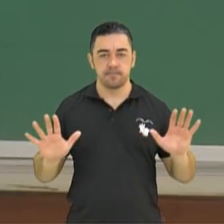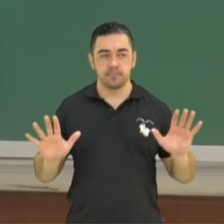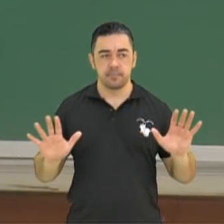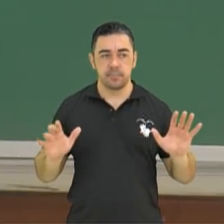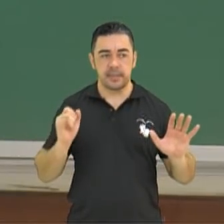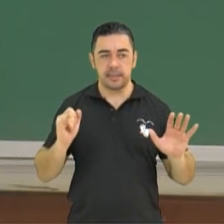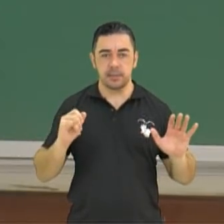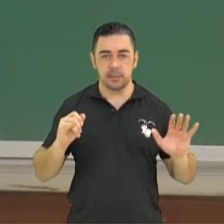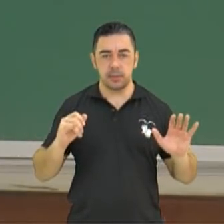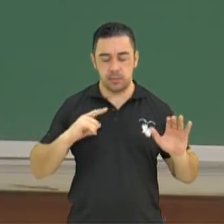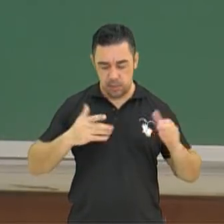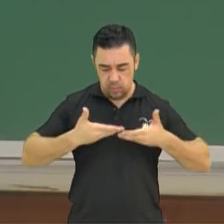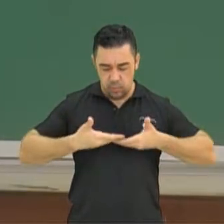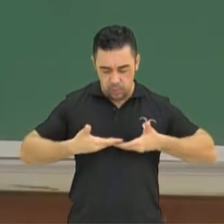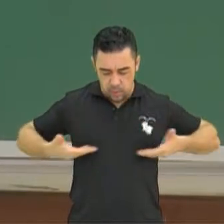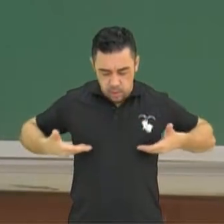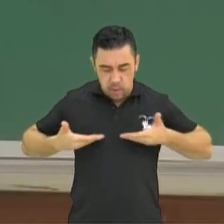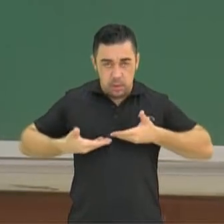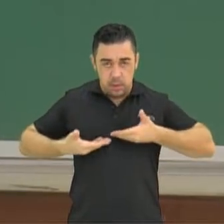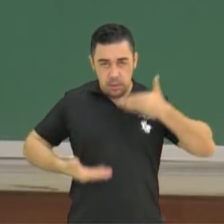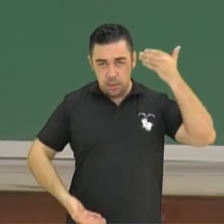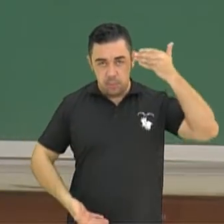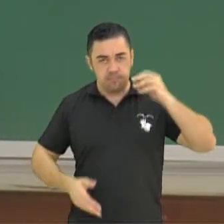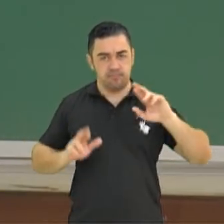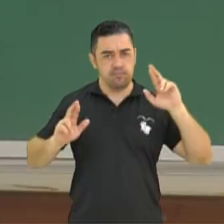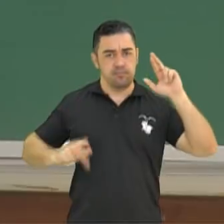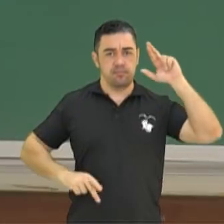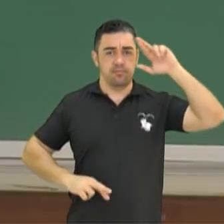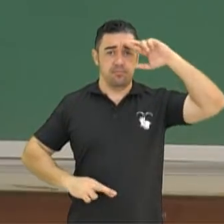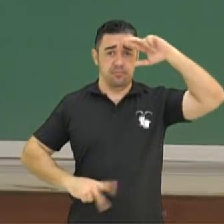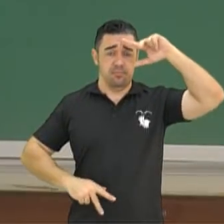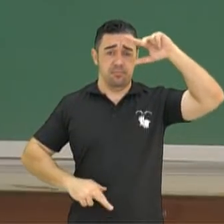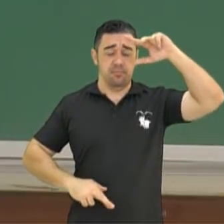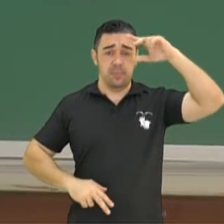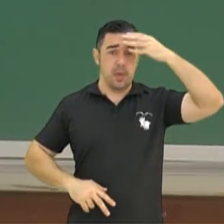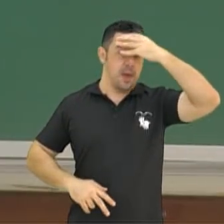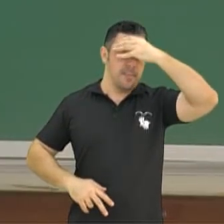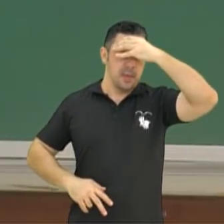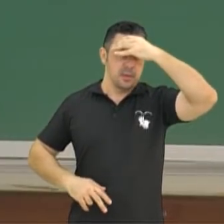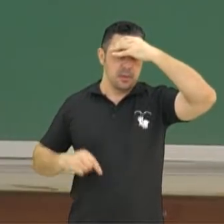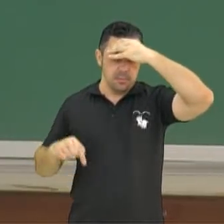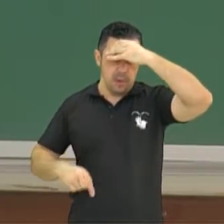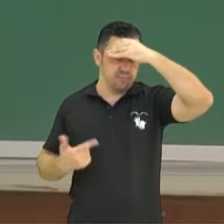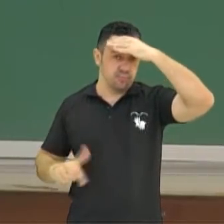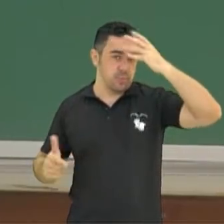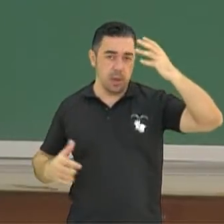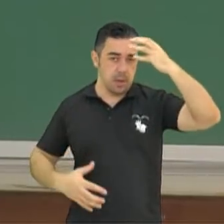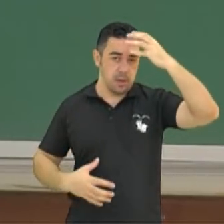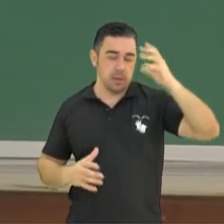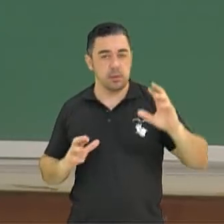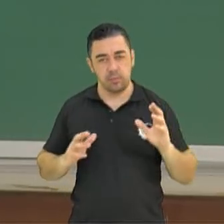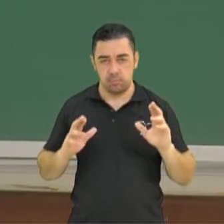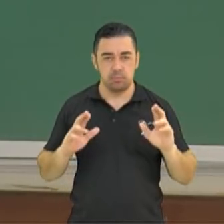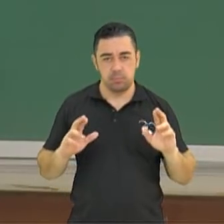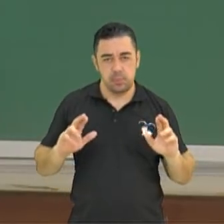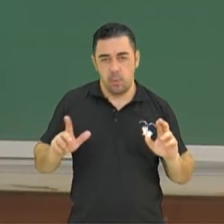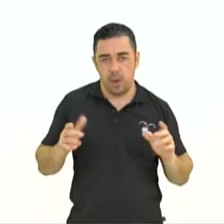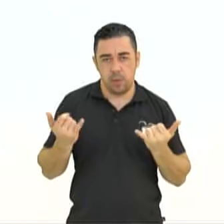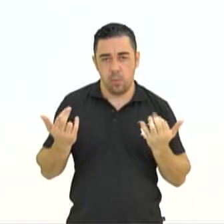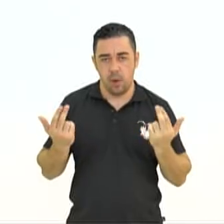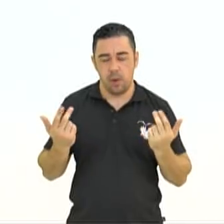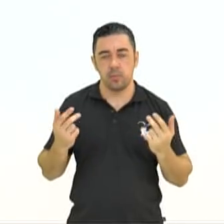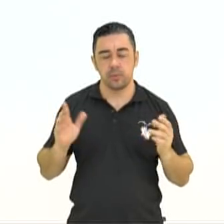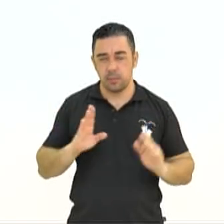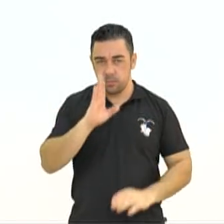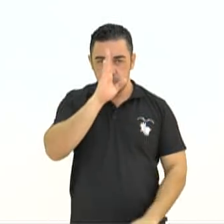aqui, ele não vai ficar com duas metades iguais? Não, ó, porque aqui tem uma cabeça, aqui embaixo não tem. Então, não é duas metades iguais, tá? Então,